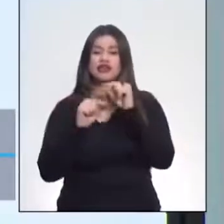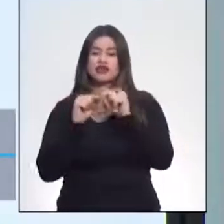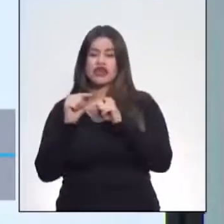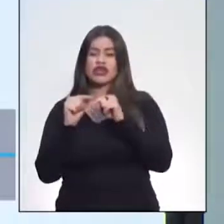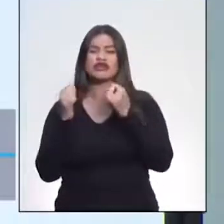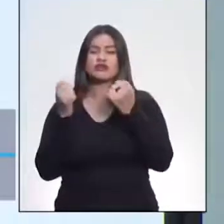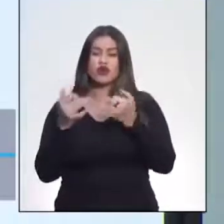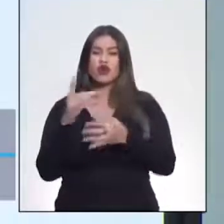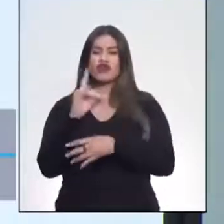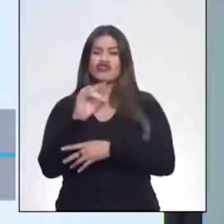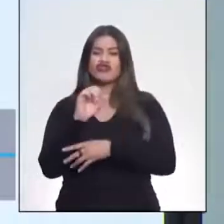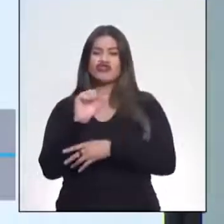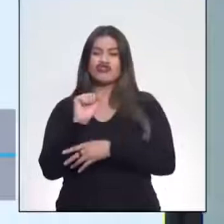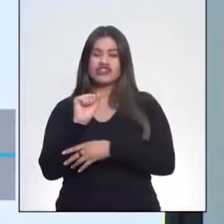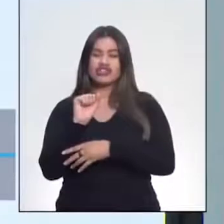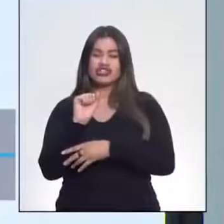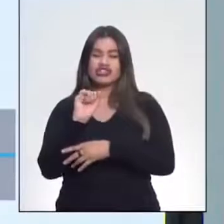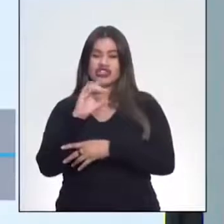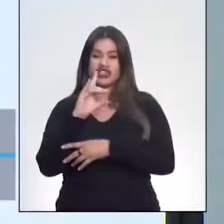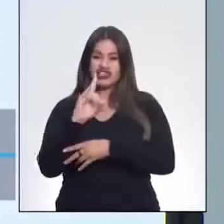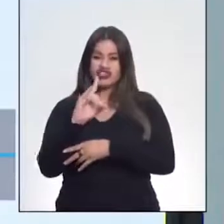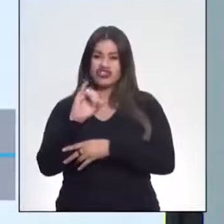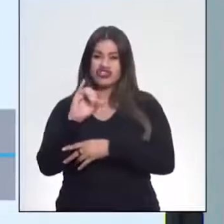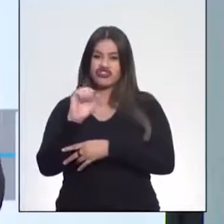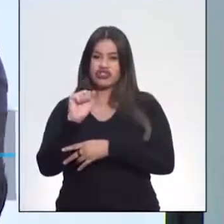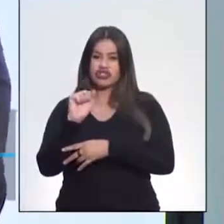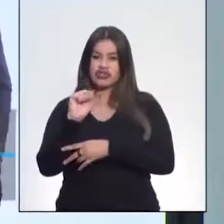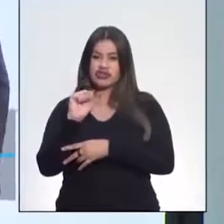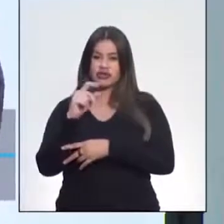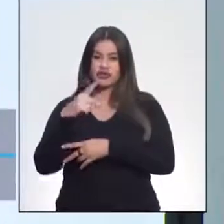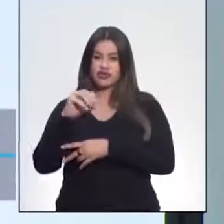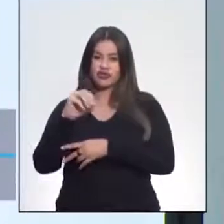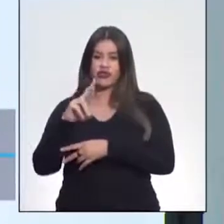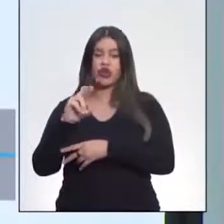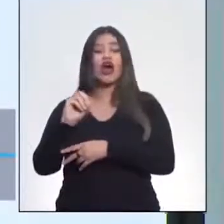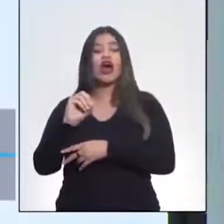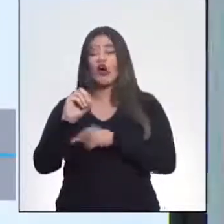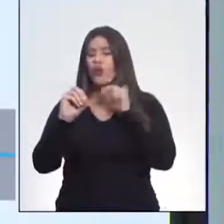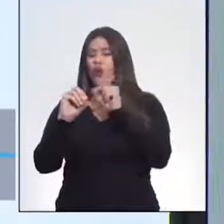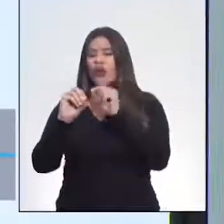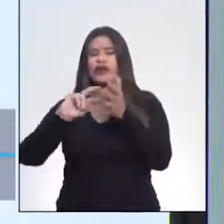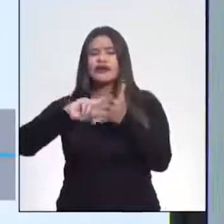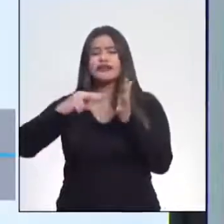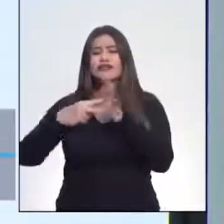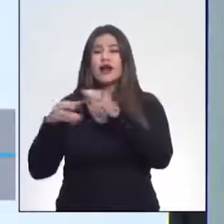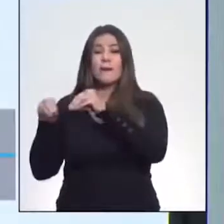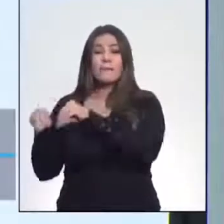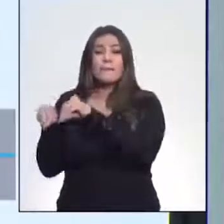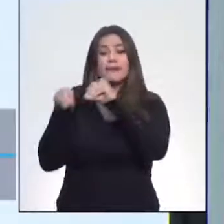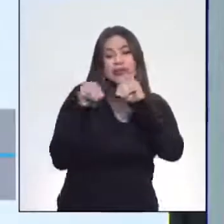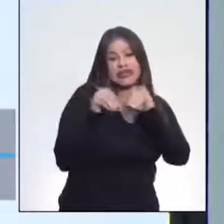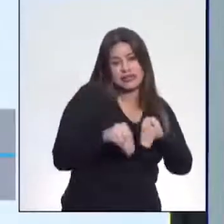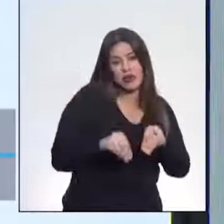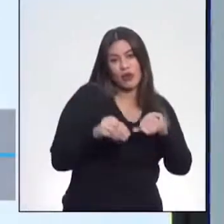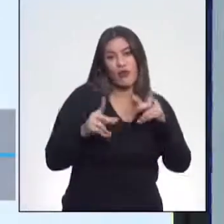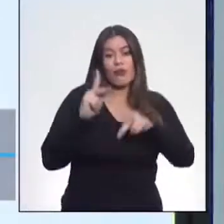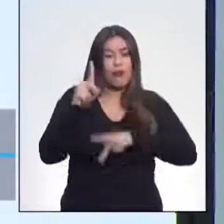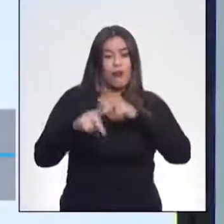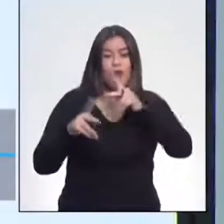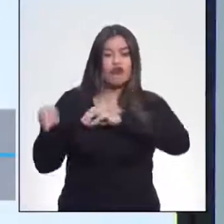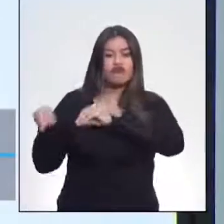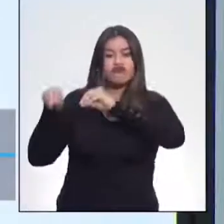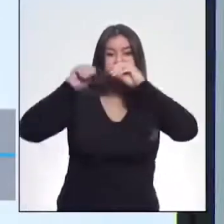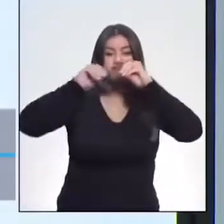aço para que eu falei na última aula são migrações né de grandes populações então quando os dórios eles chegam ali